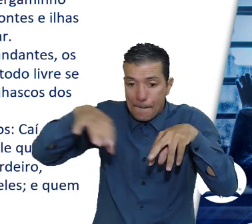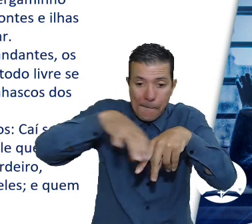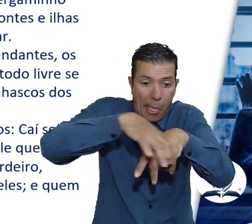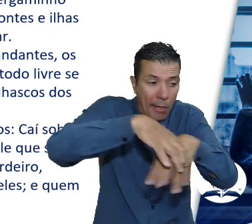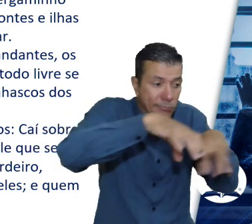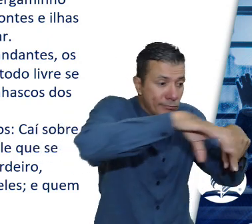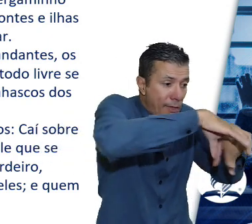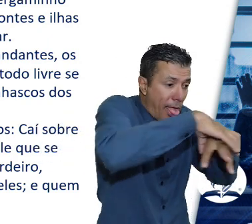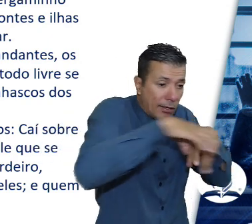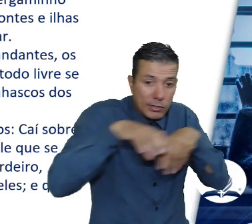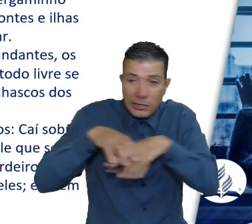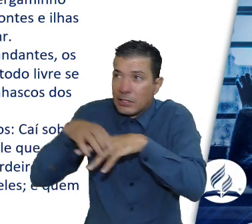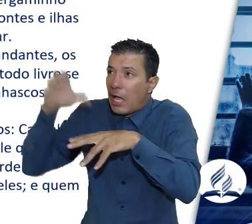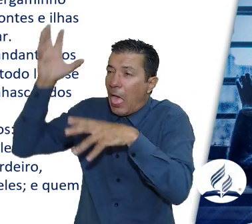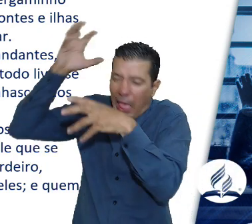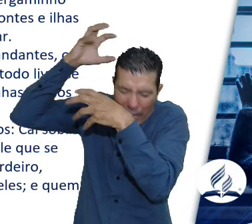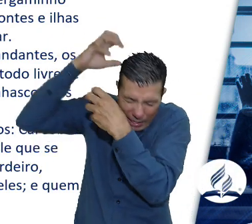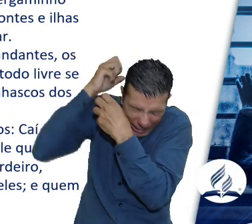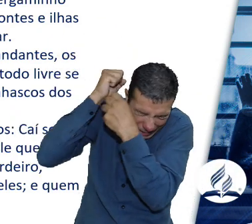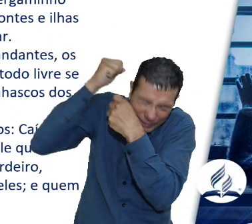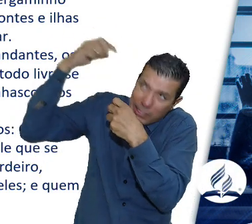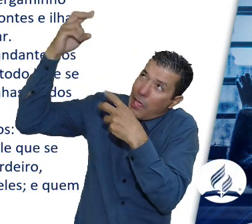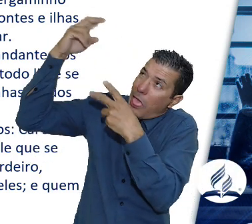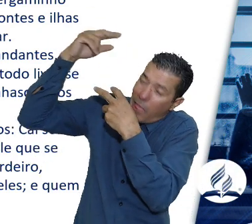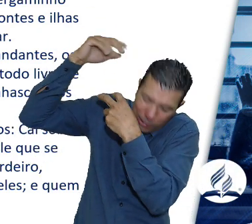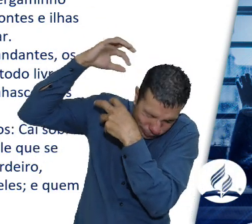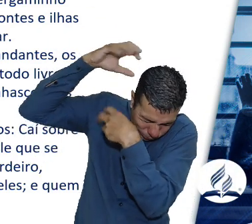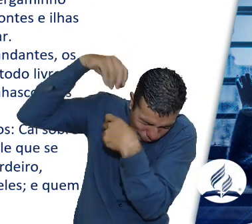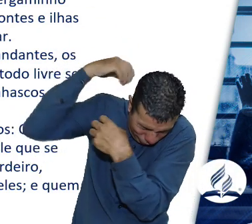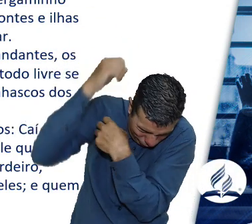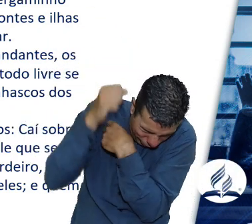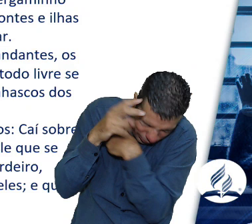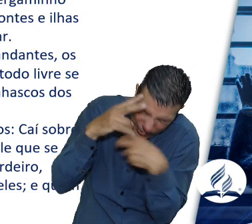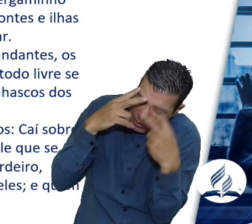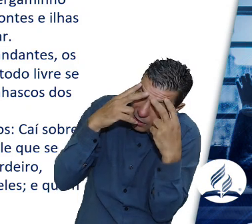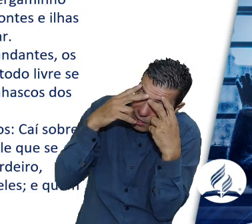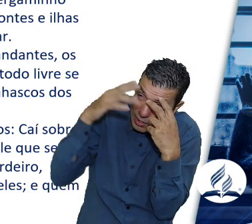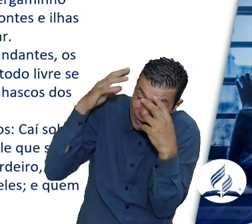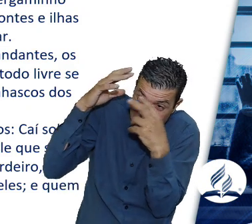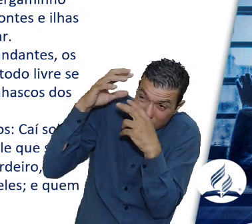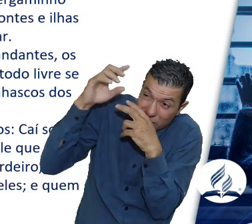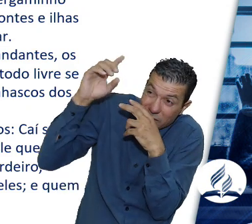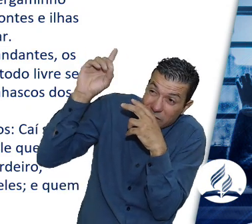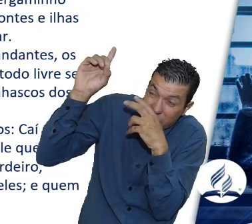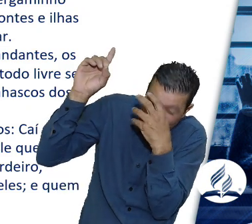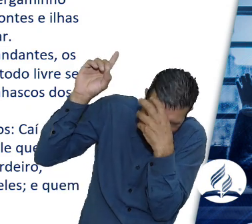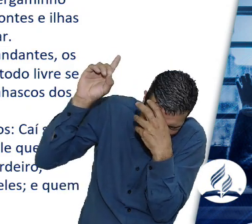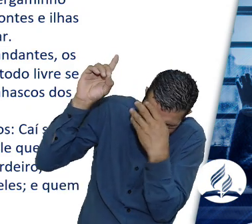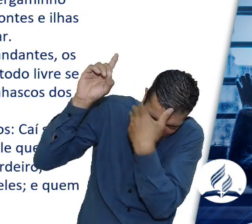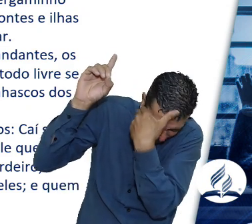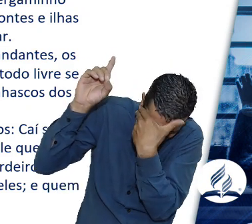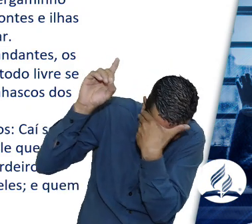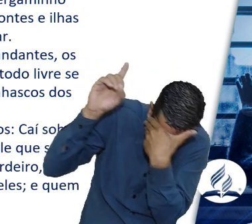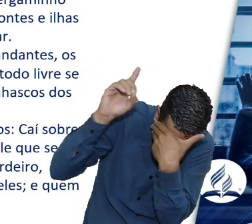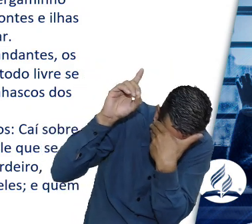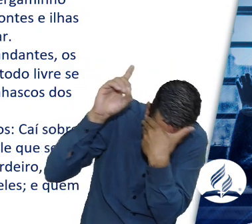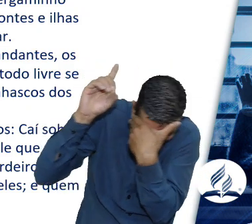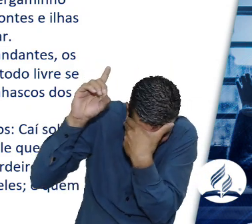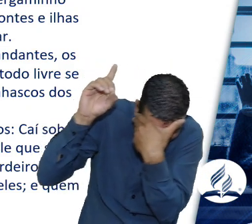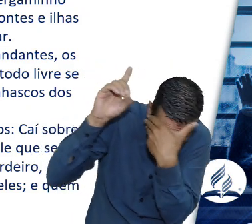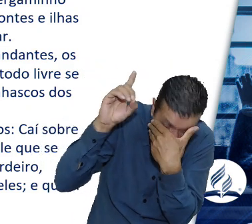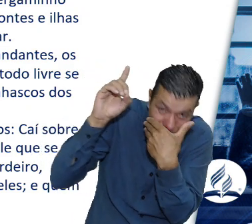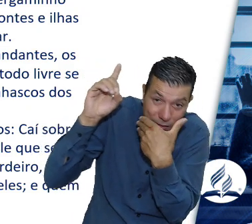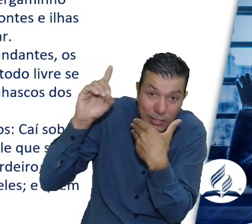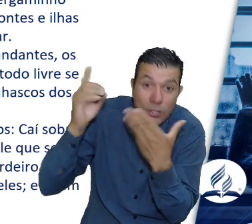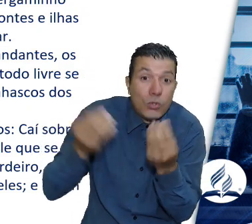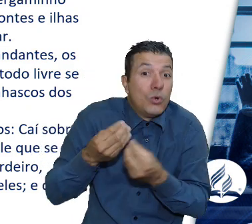aos rochedos, cai sobre nós e escondei-nos da face daquele que se assenta no trono e da ira do Cordeiro, porque